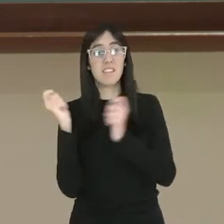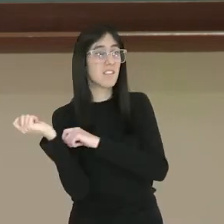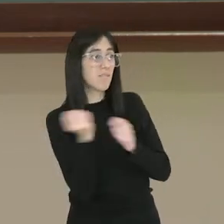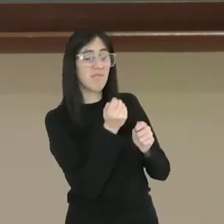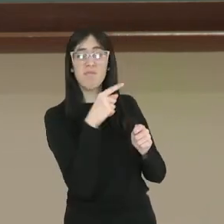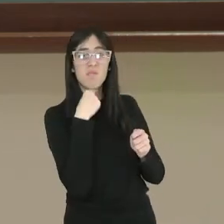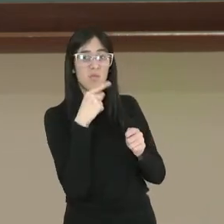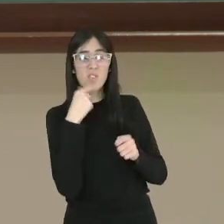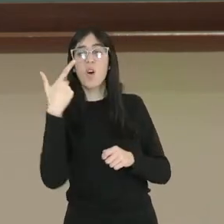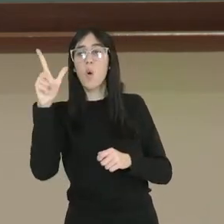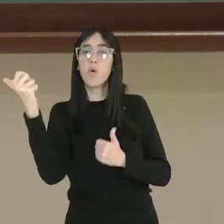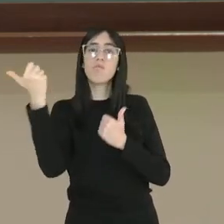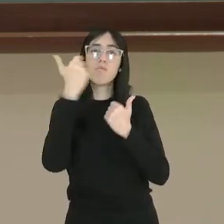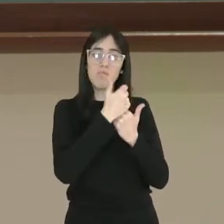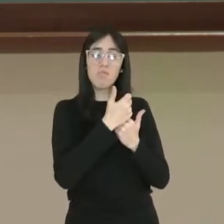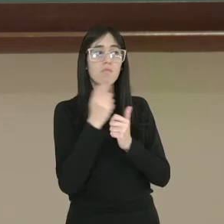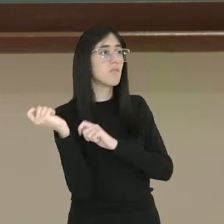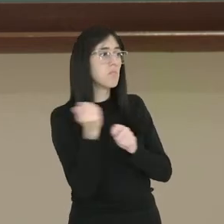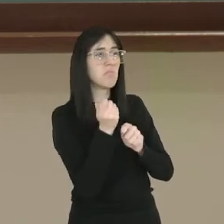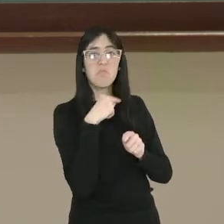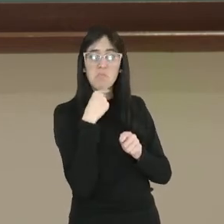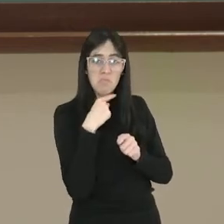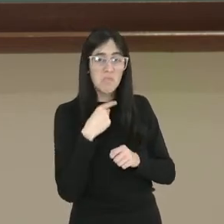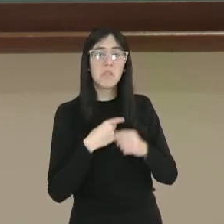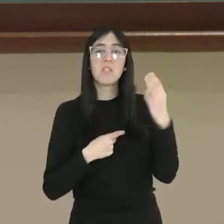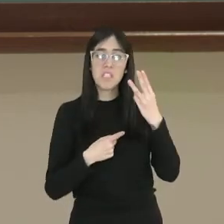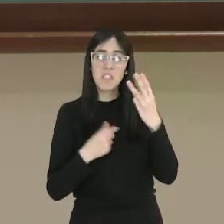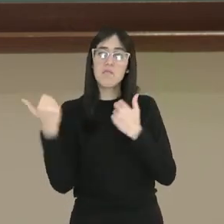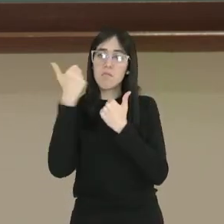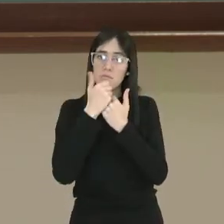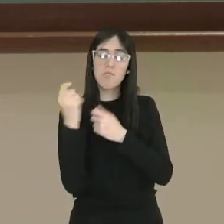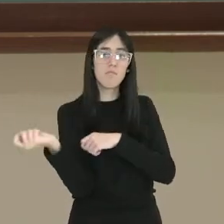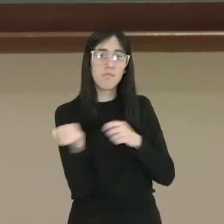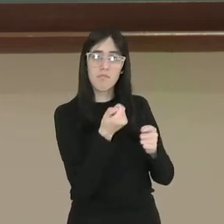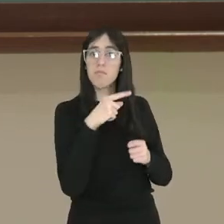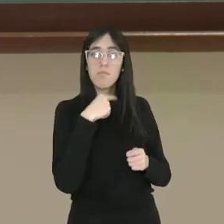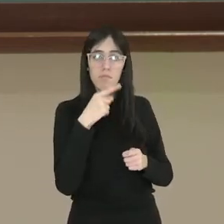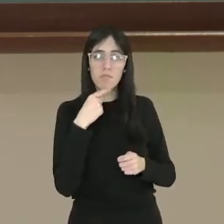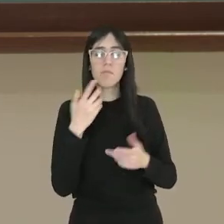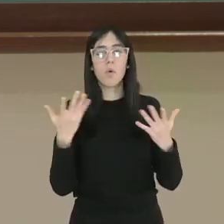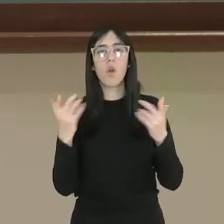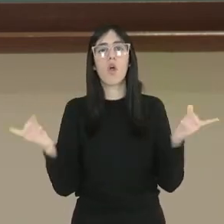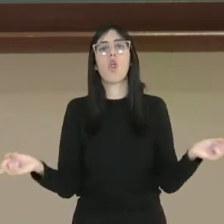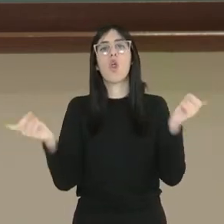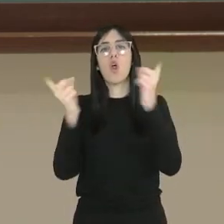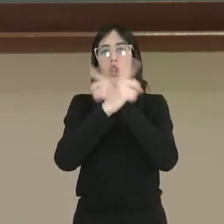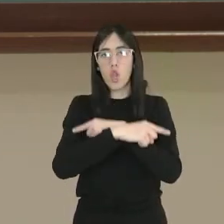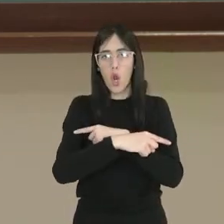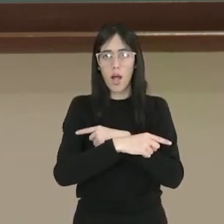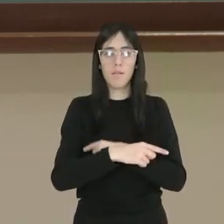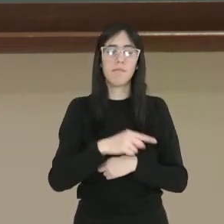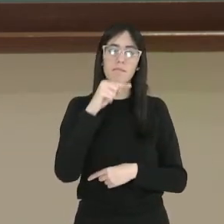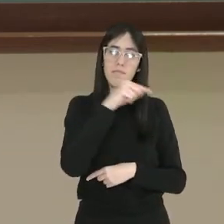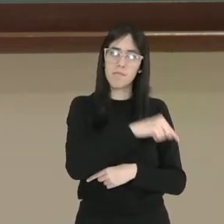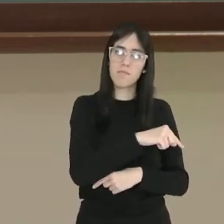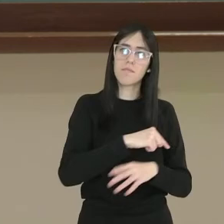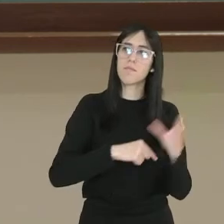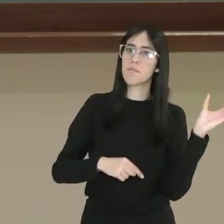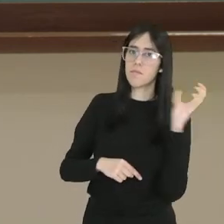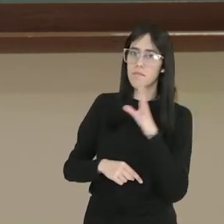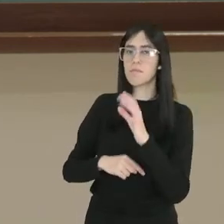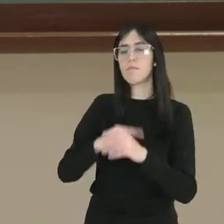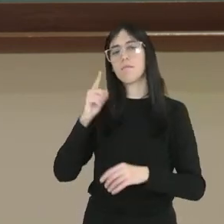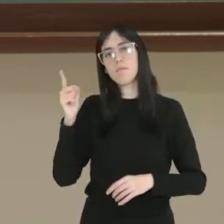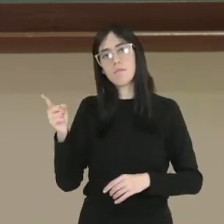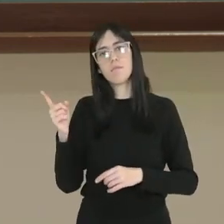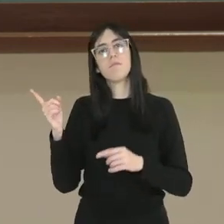elimino esses 3 rebatedores, há a troca. A equipe que estava atacando passa para a defesa e a equipe que estava defendendo passa para o